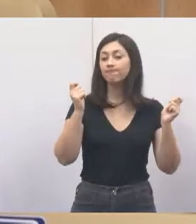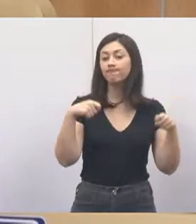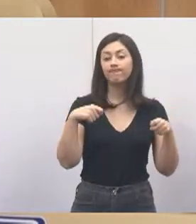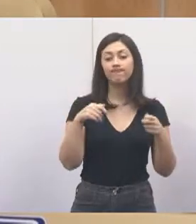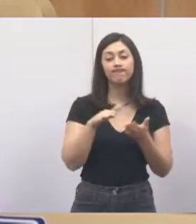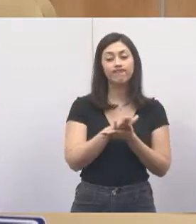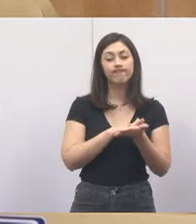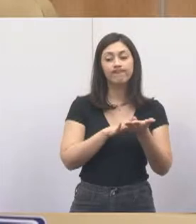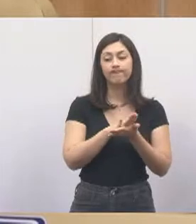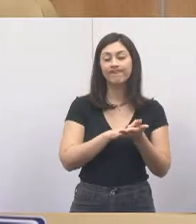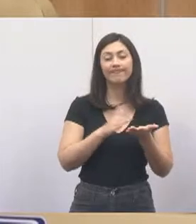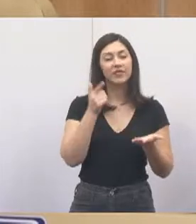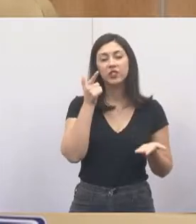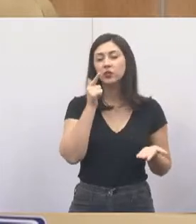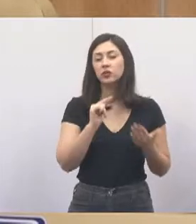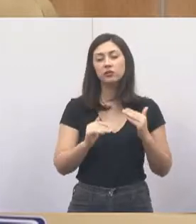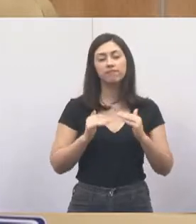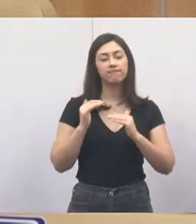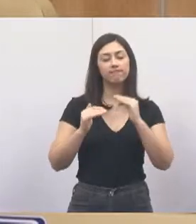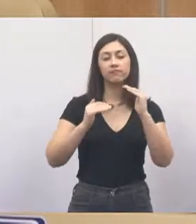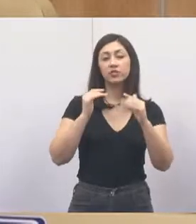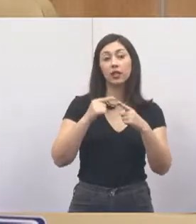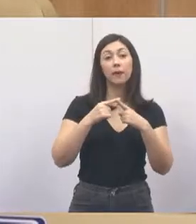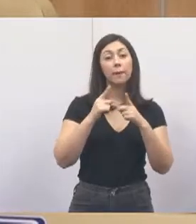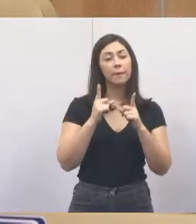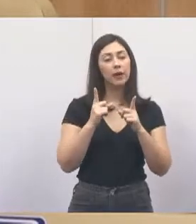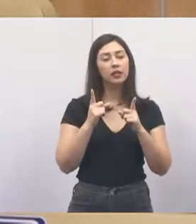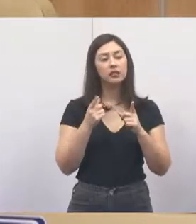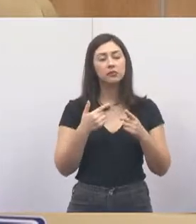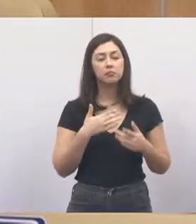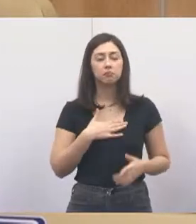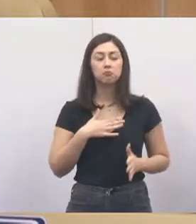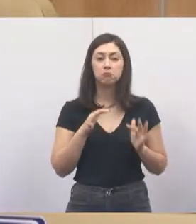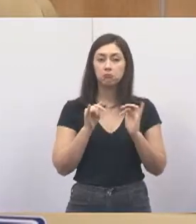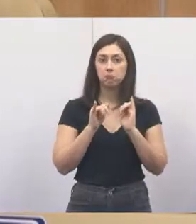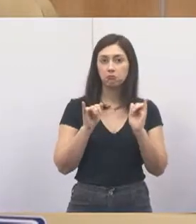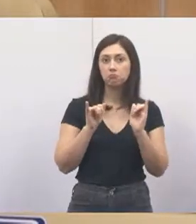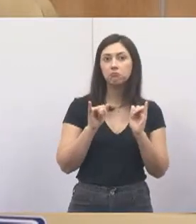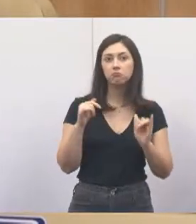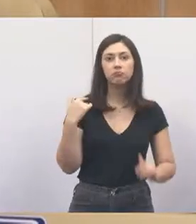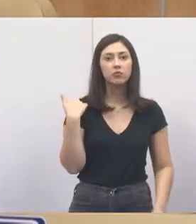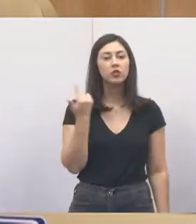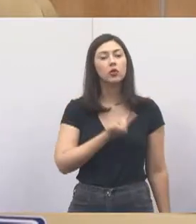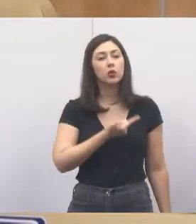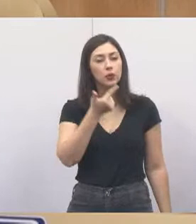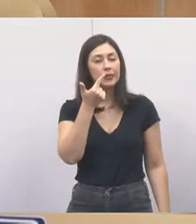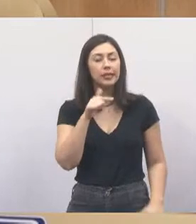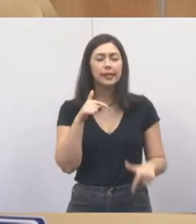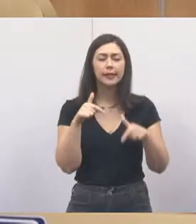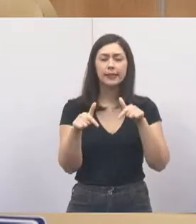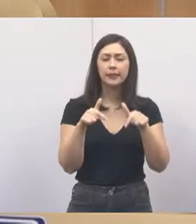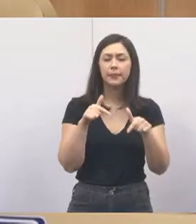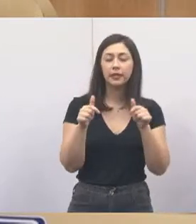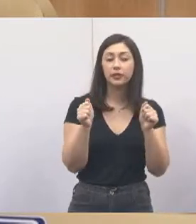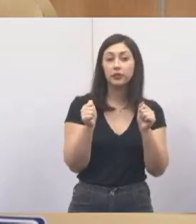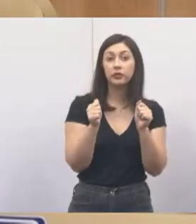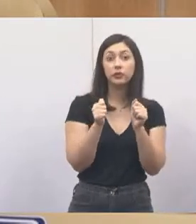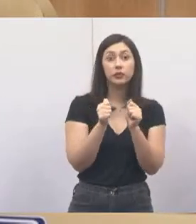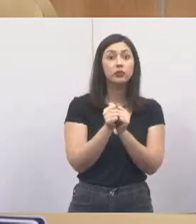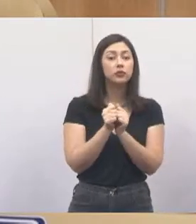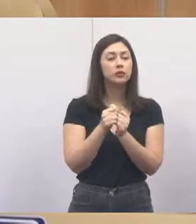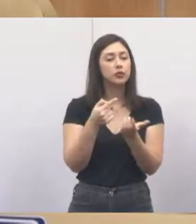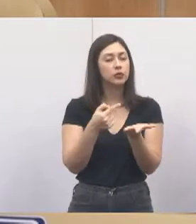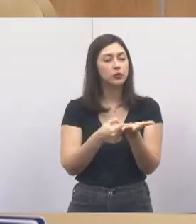todo o sistema, não conseguimos avançar. Mas então fica aqui o meu recado, para a gente poder trabalhar de forma conjunta. Contem